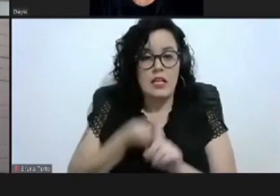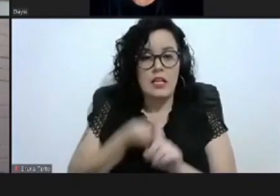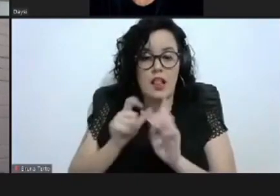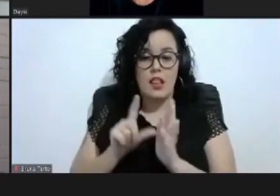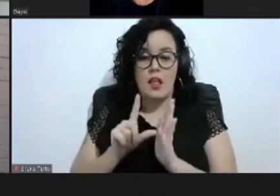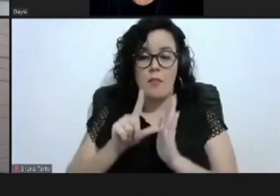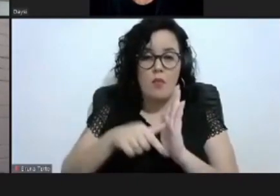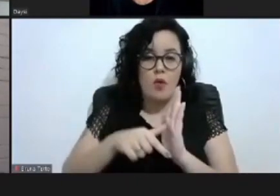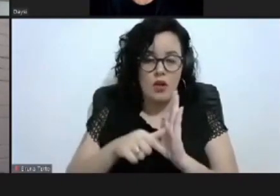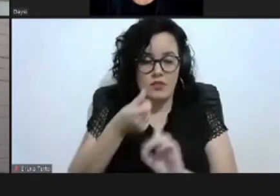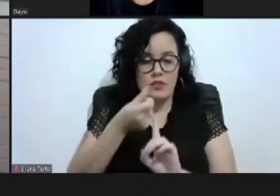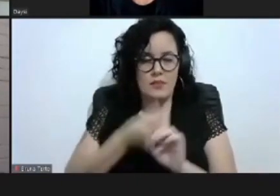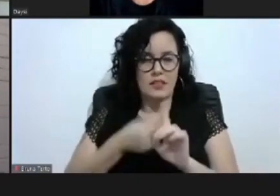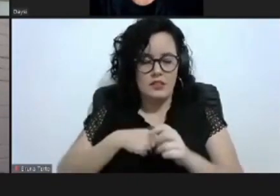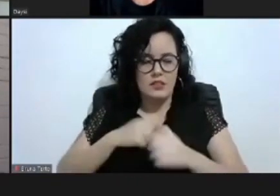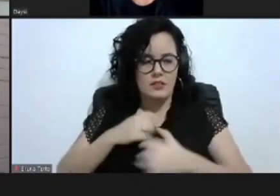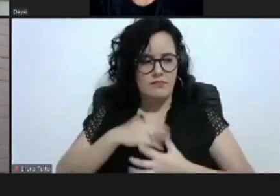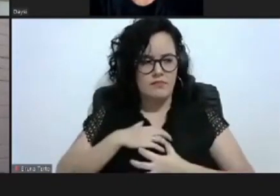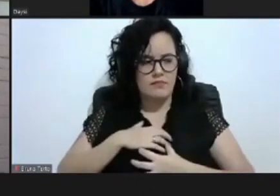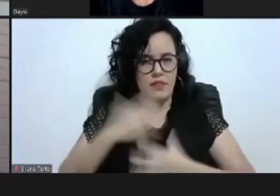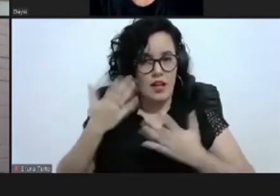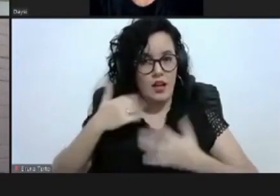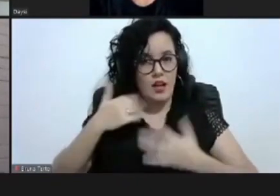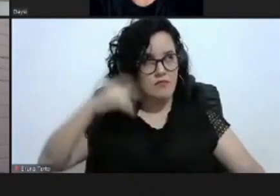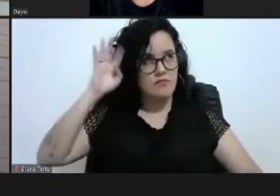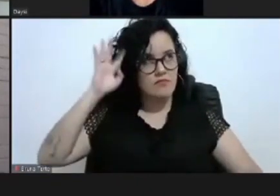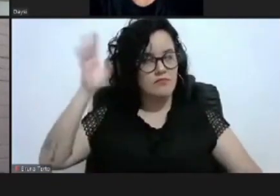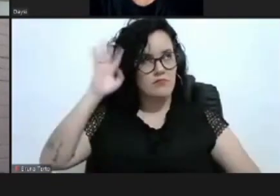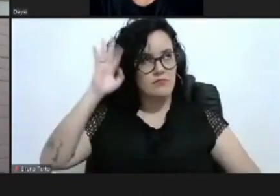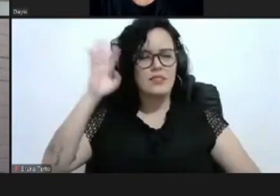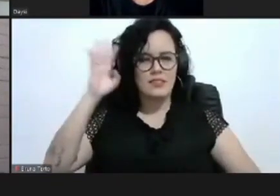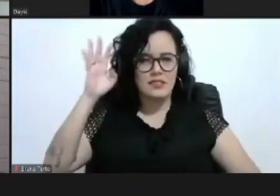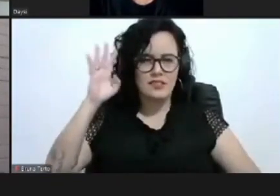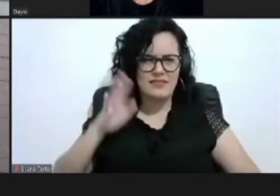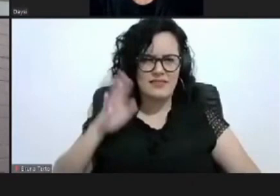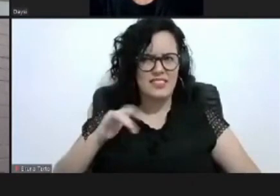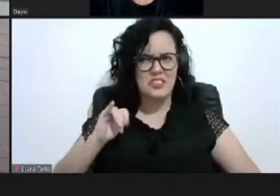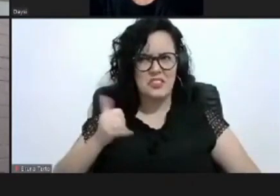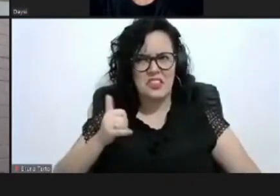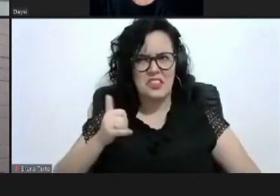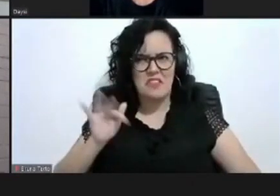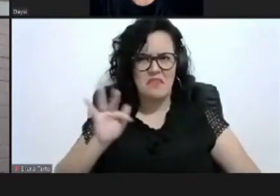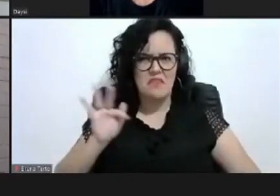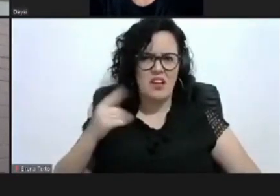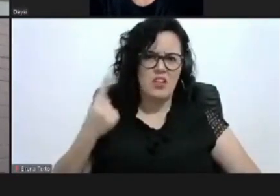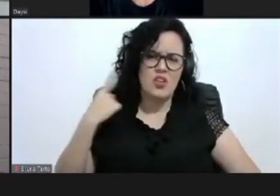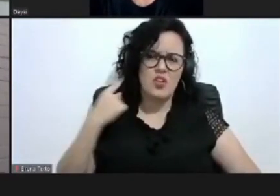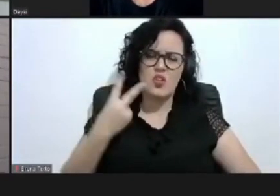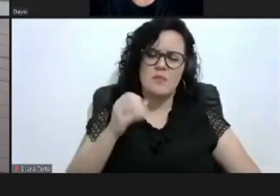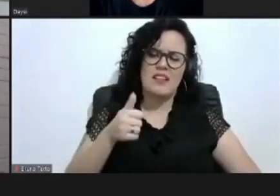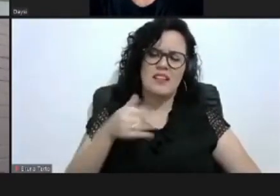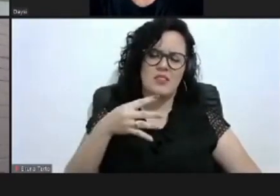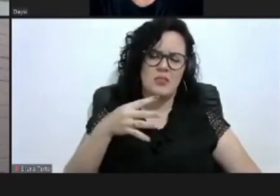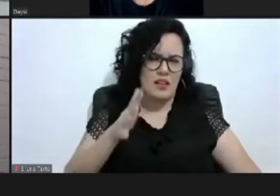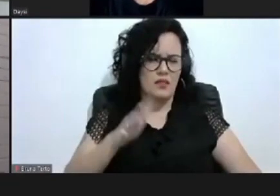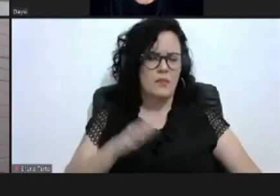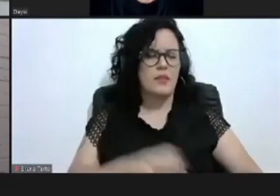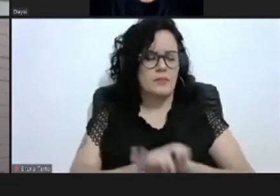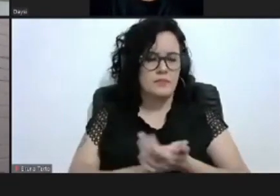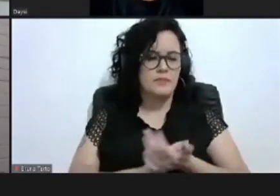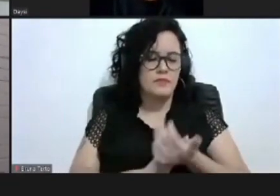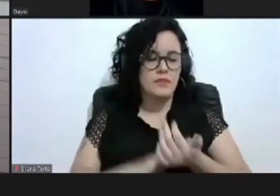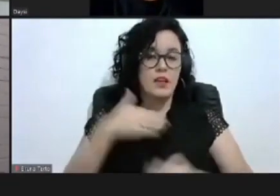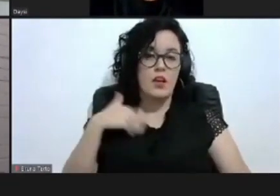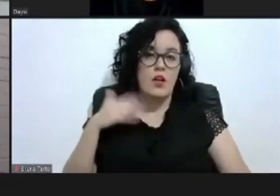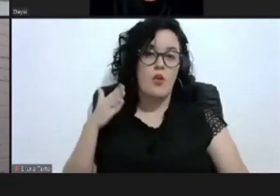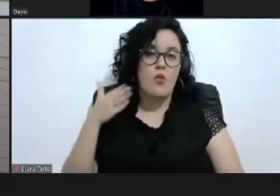toda de 2013, então eu estou imaginando que isso seja janeiro, fevereiro, já de 2014, eu vou na Livraria